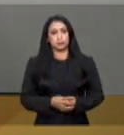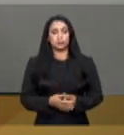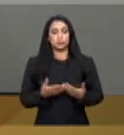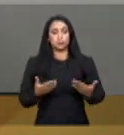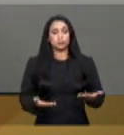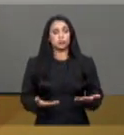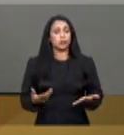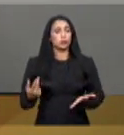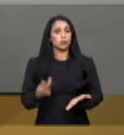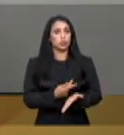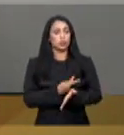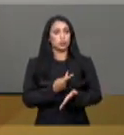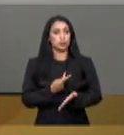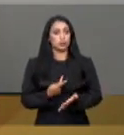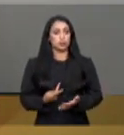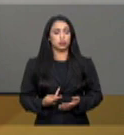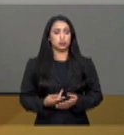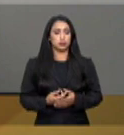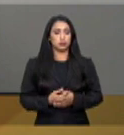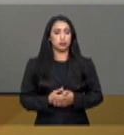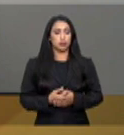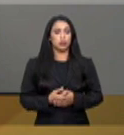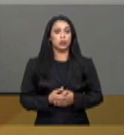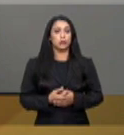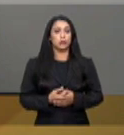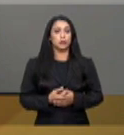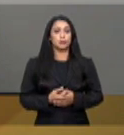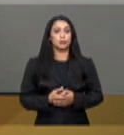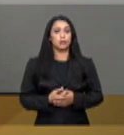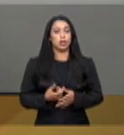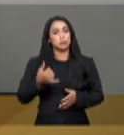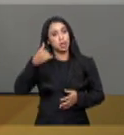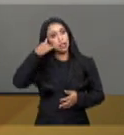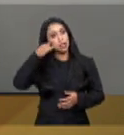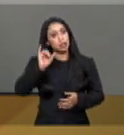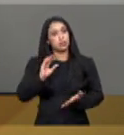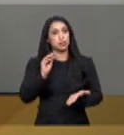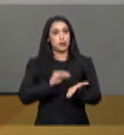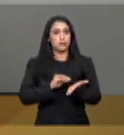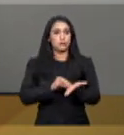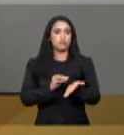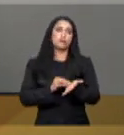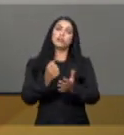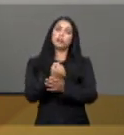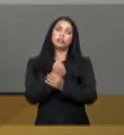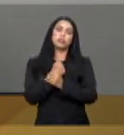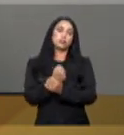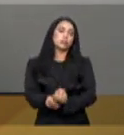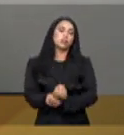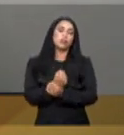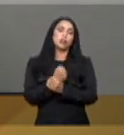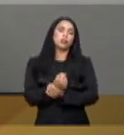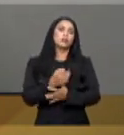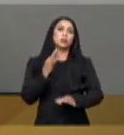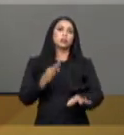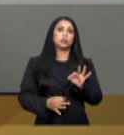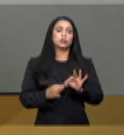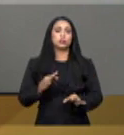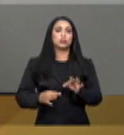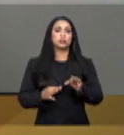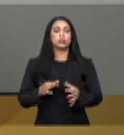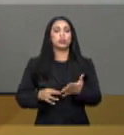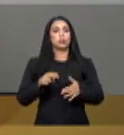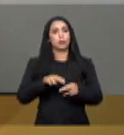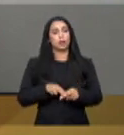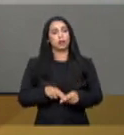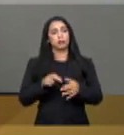Essa circunstância se deu na busca de se evitar insegurança jurídica decorrente de modificação na jurisprudência